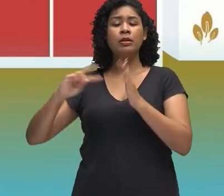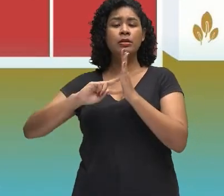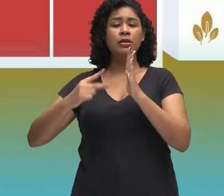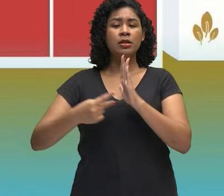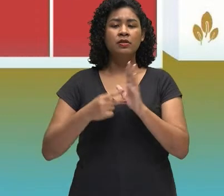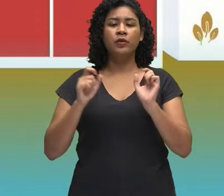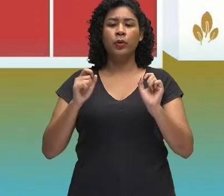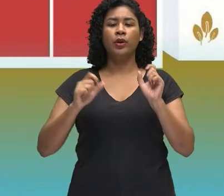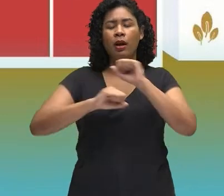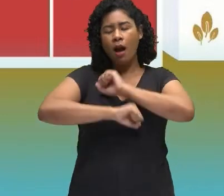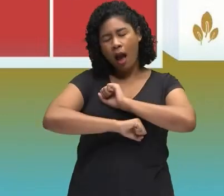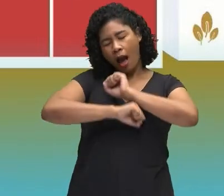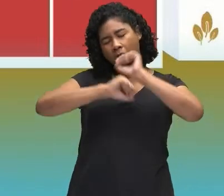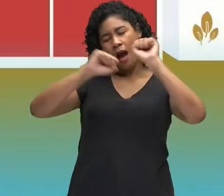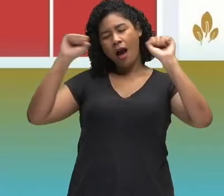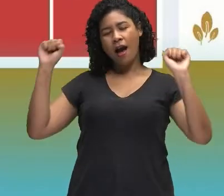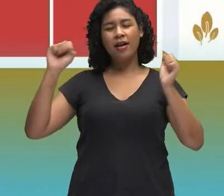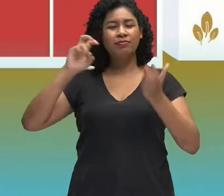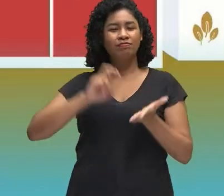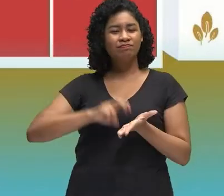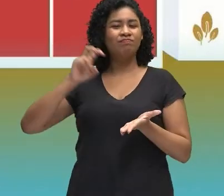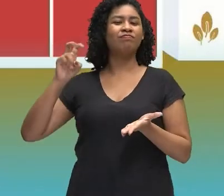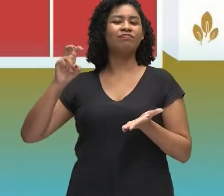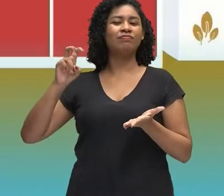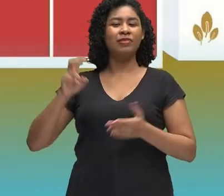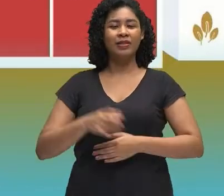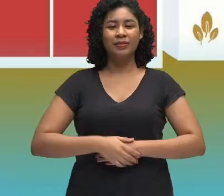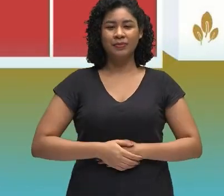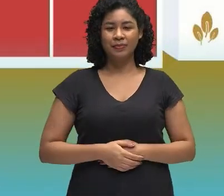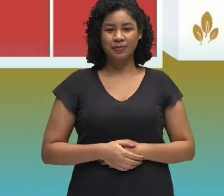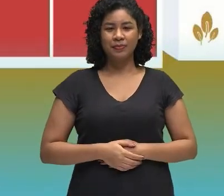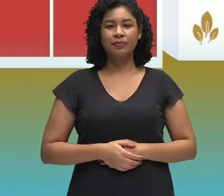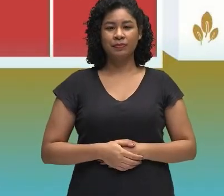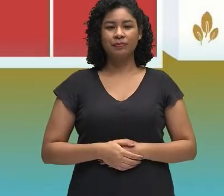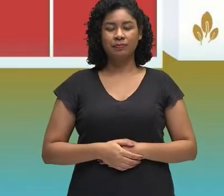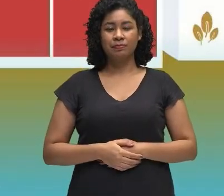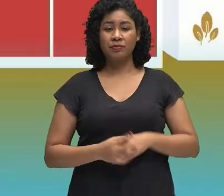Palavra early. Early. O verbo